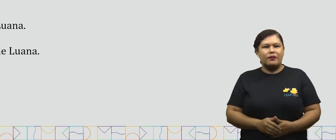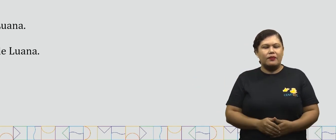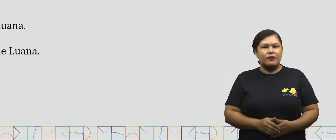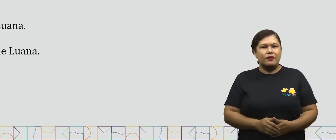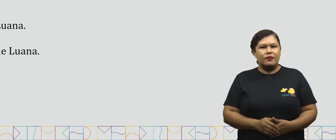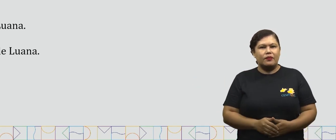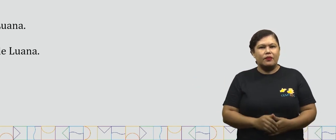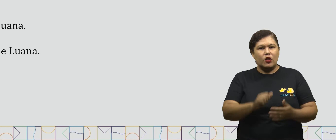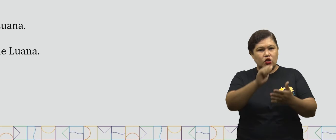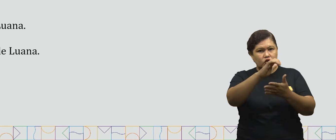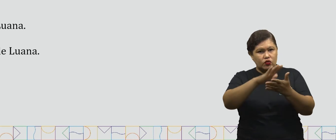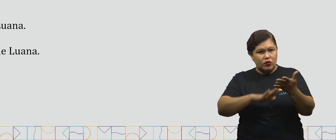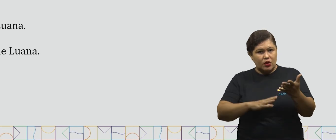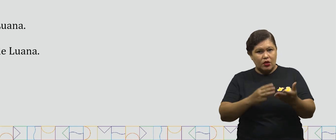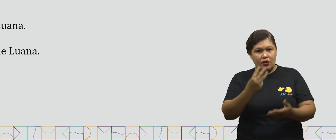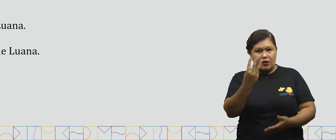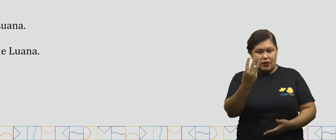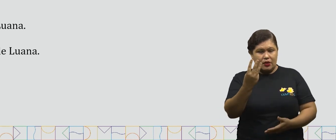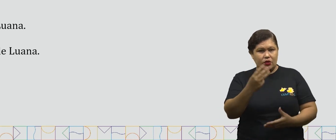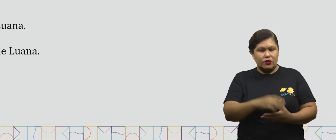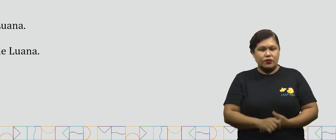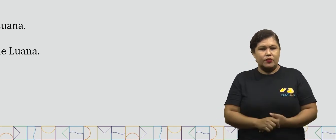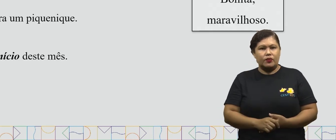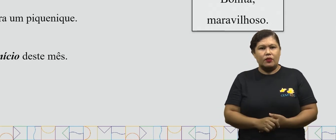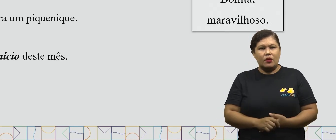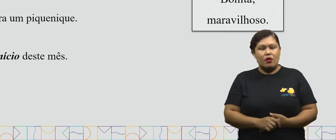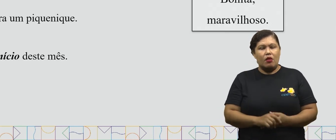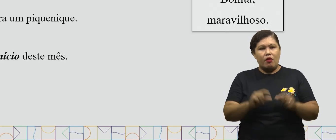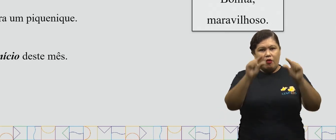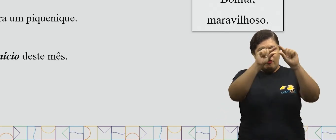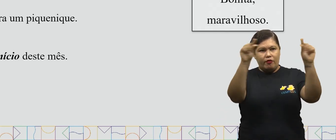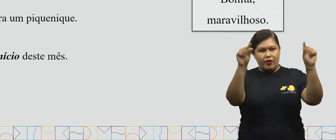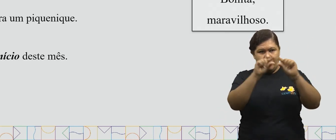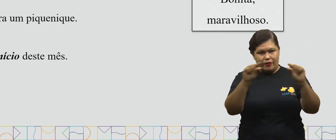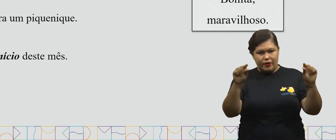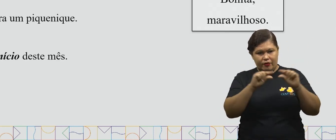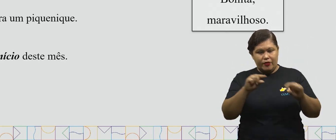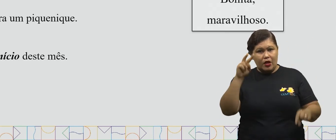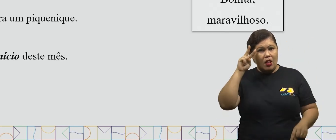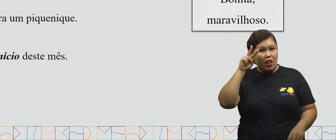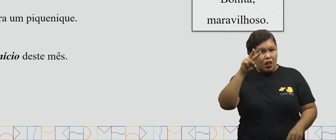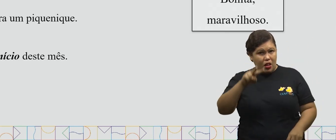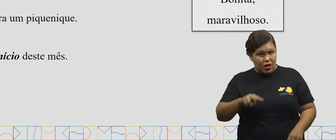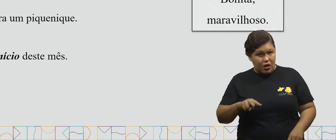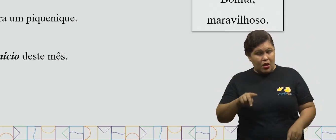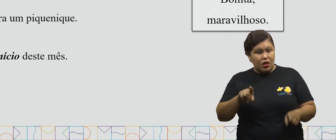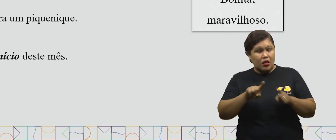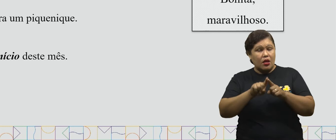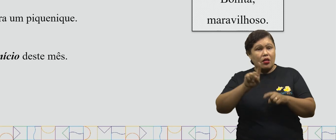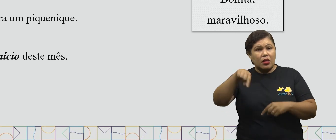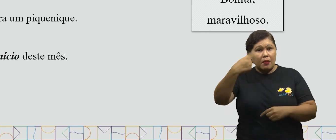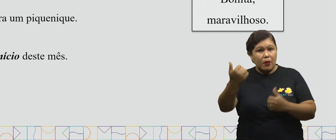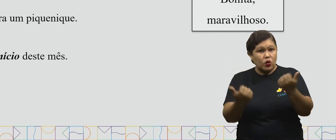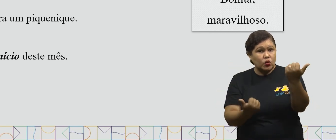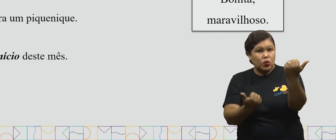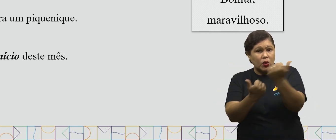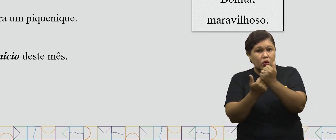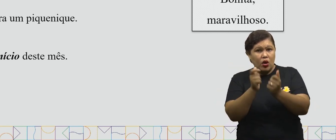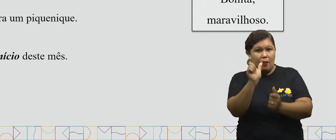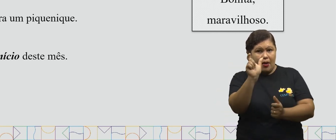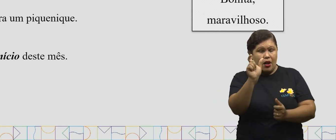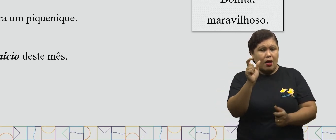texto será os pais dela. Atividade número 3. Leia as frases